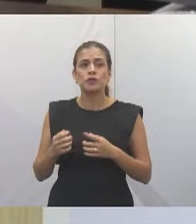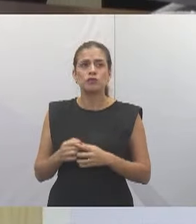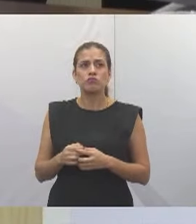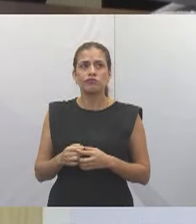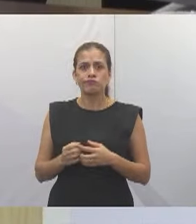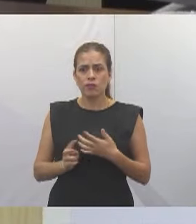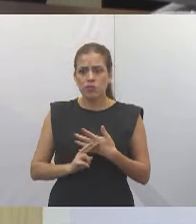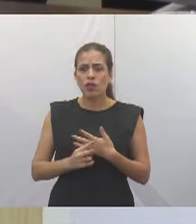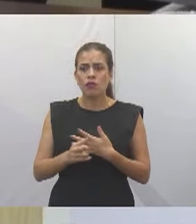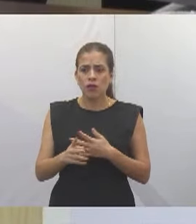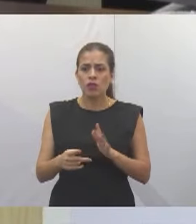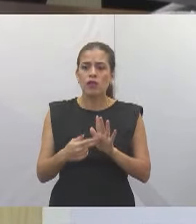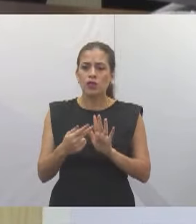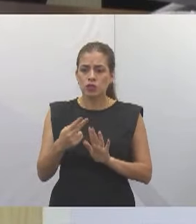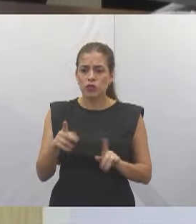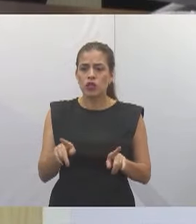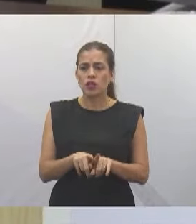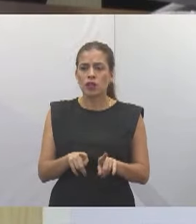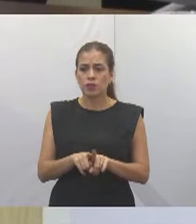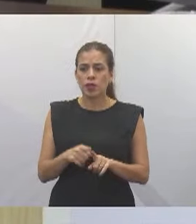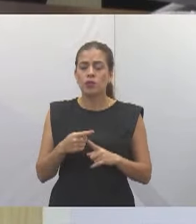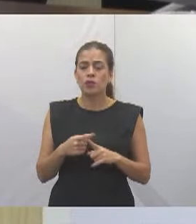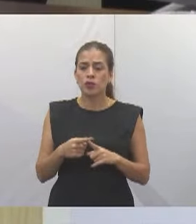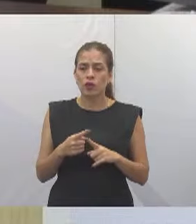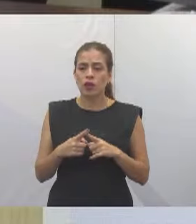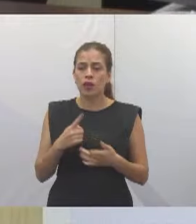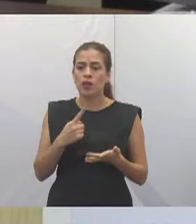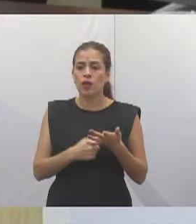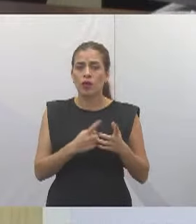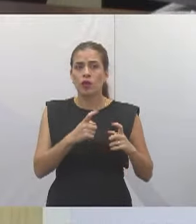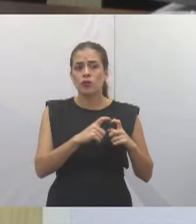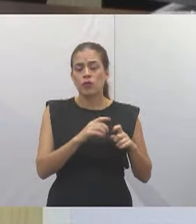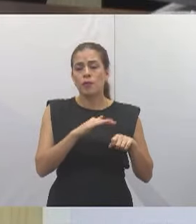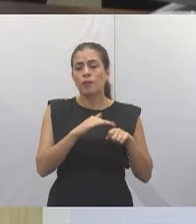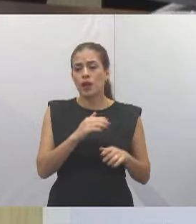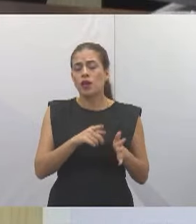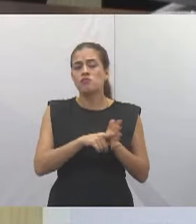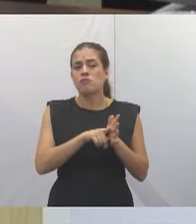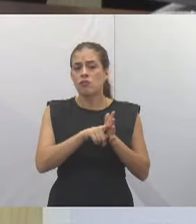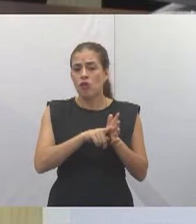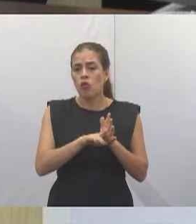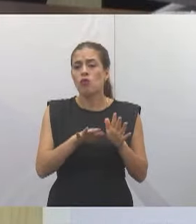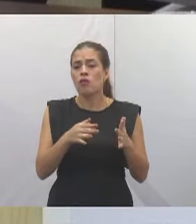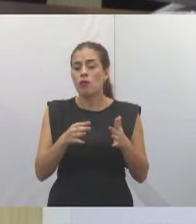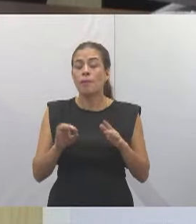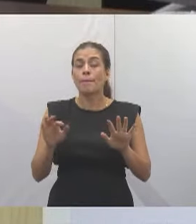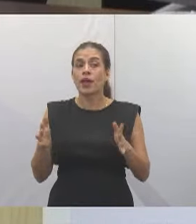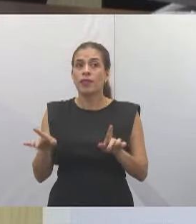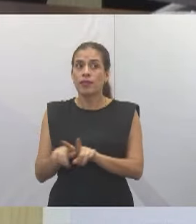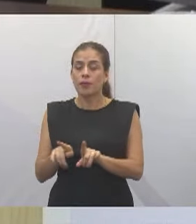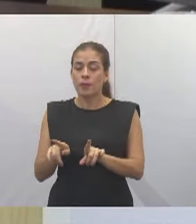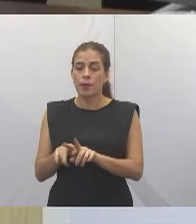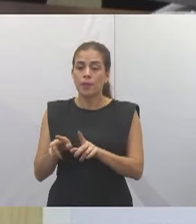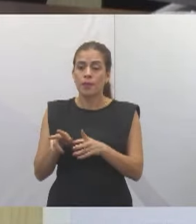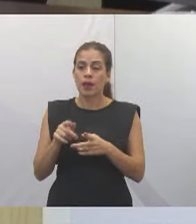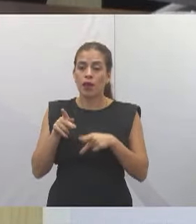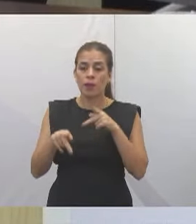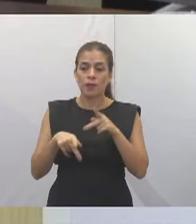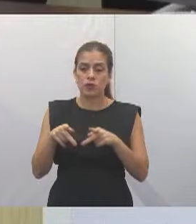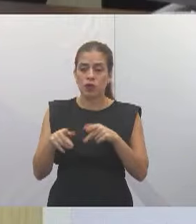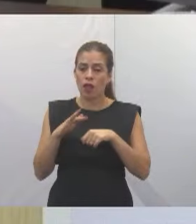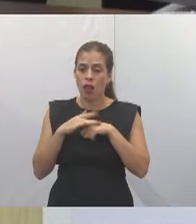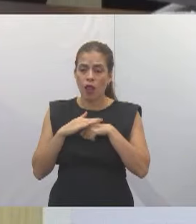obviamente, nas cirurgias, porque aí mais consulta, mais diagnóstico, mas também reflete do munícipe não